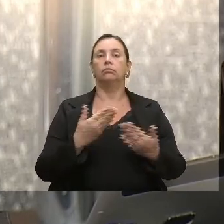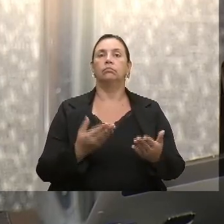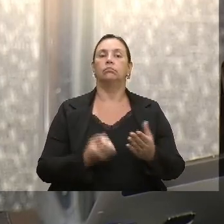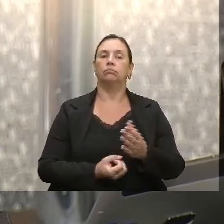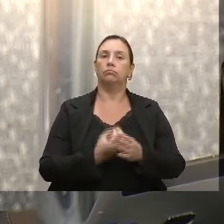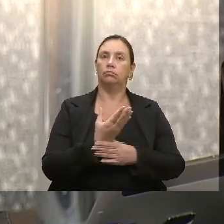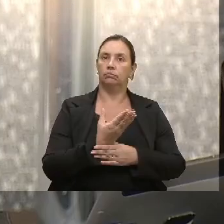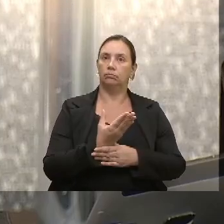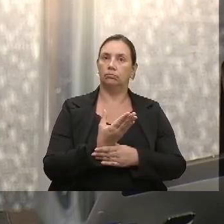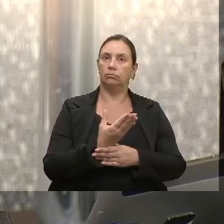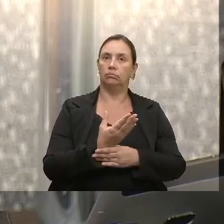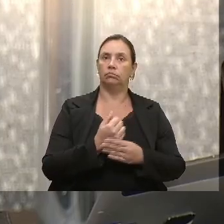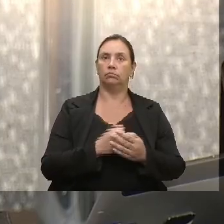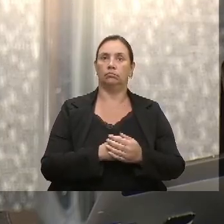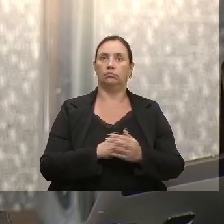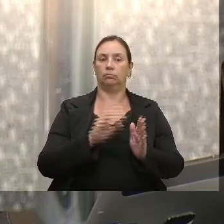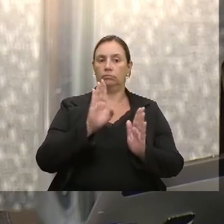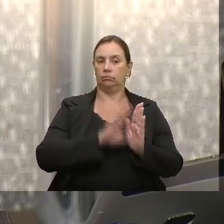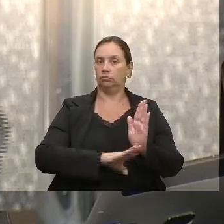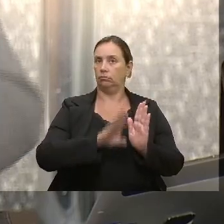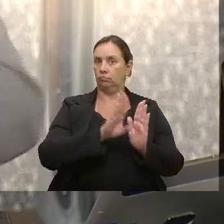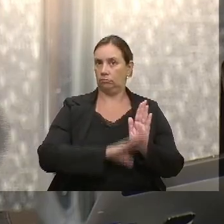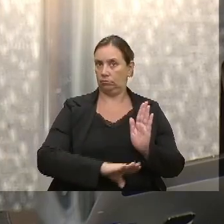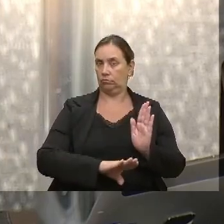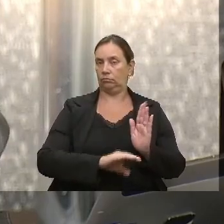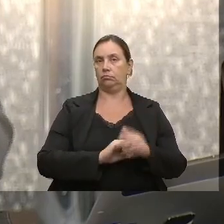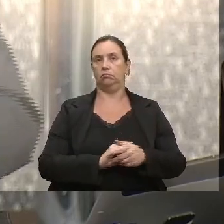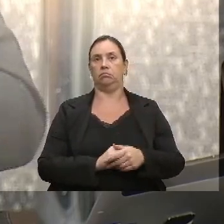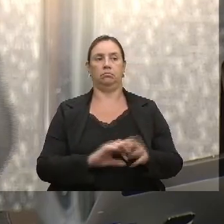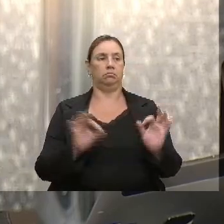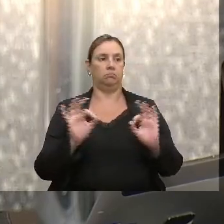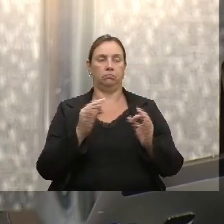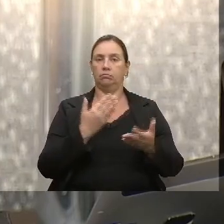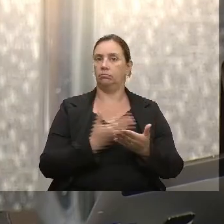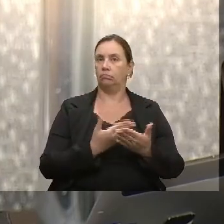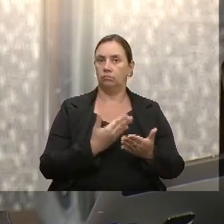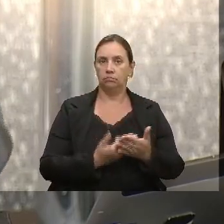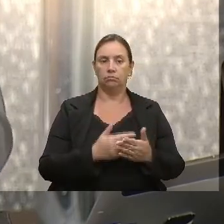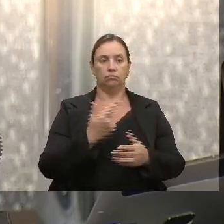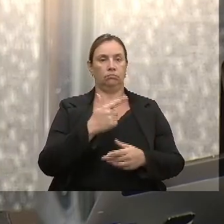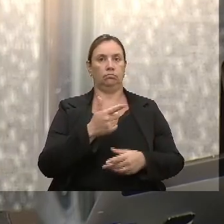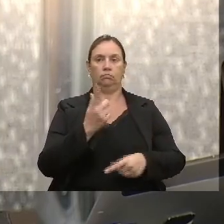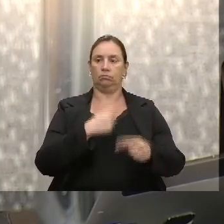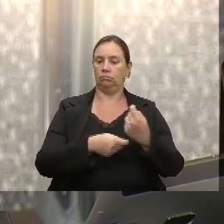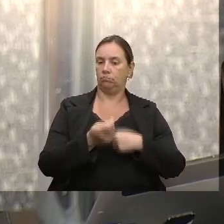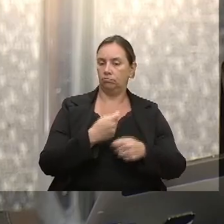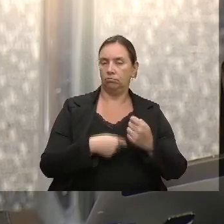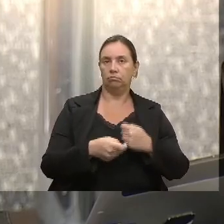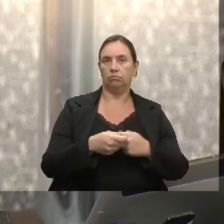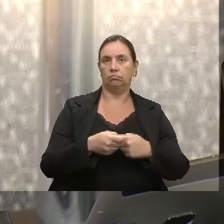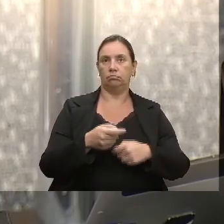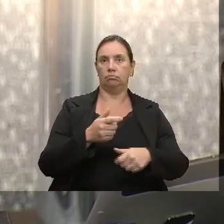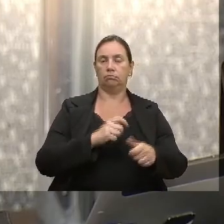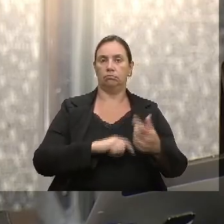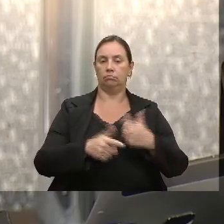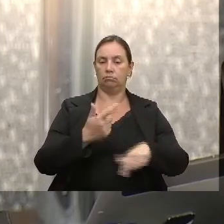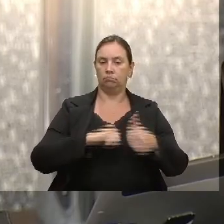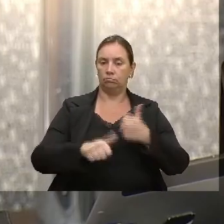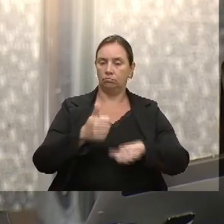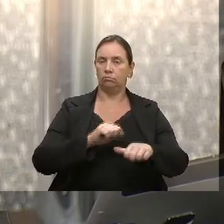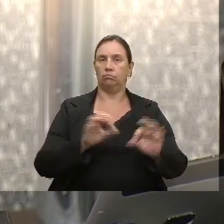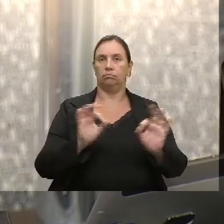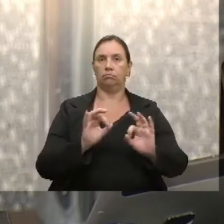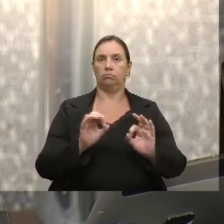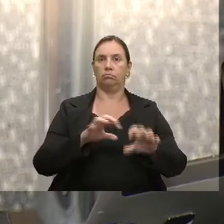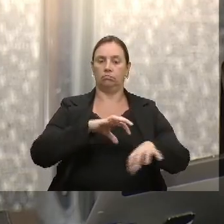estabelece uma retirada indiscriminada, sem estudo, sem avaliação de diversos